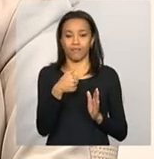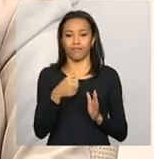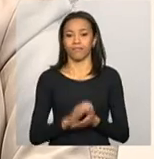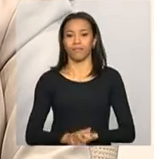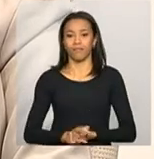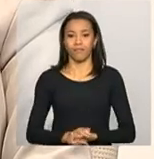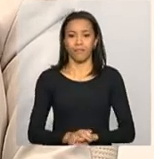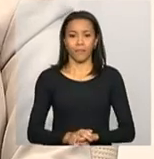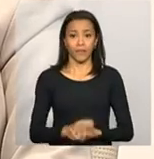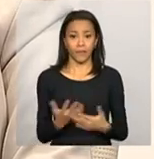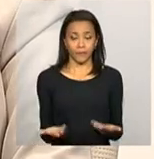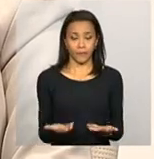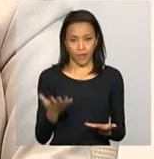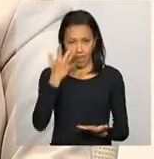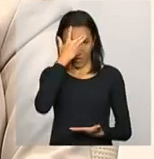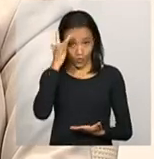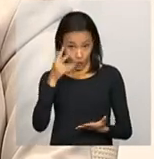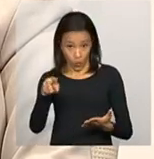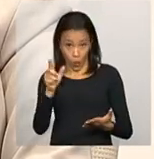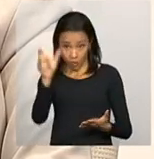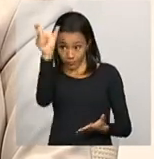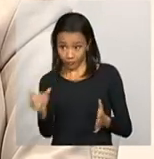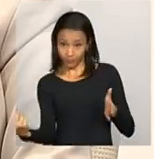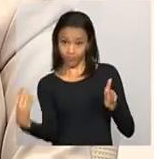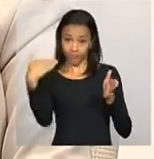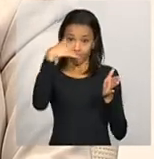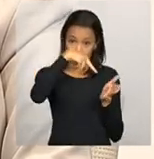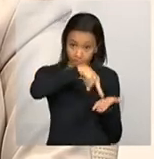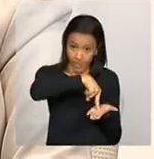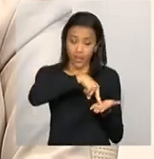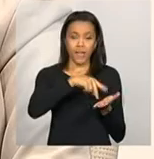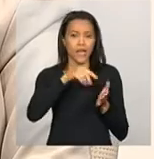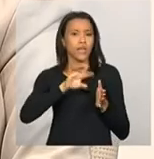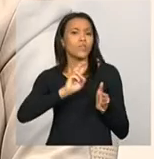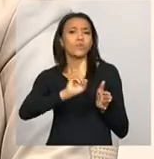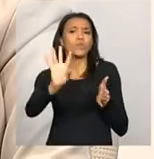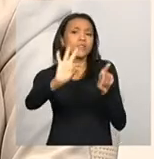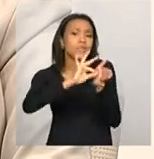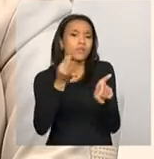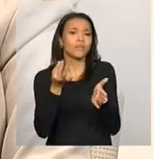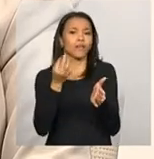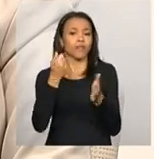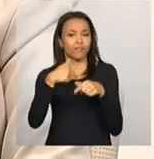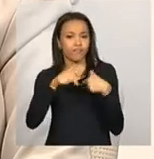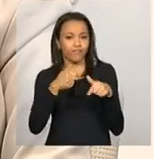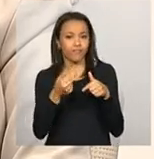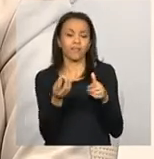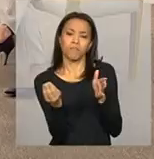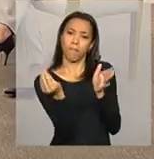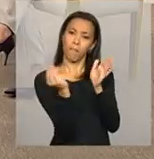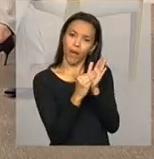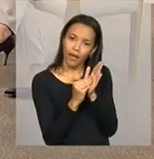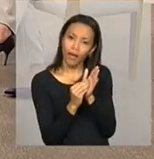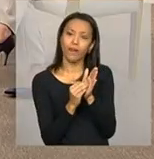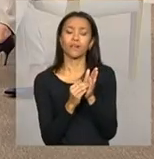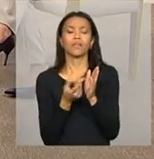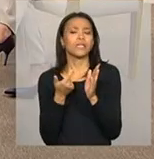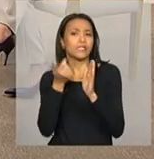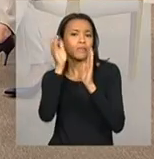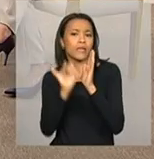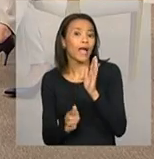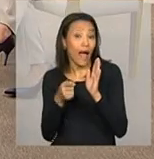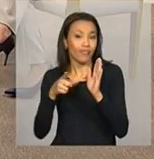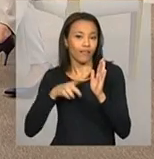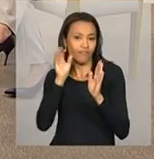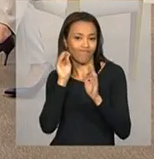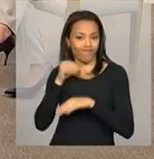posto. Então, ele vindo ao posto, ele é cadastrado como um trabalhador. Obviamente, você vai ter que caracterizá-lo, sim, como uma pessoa com